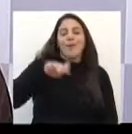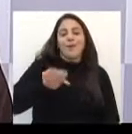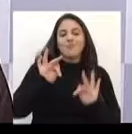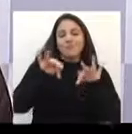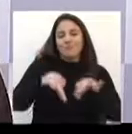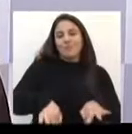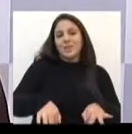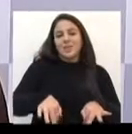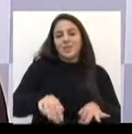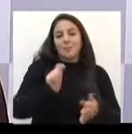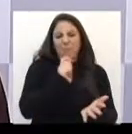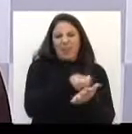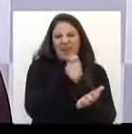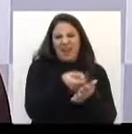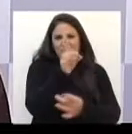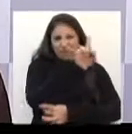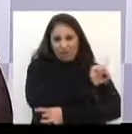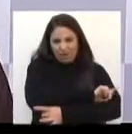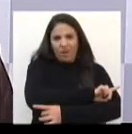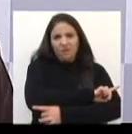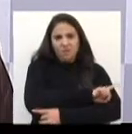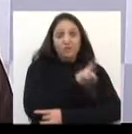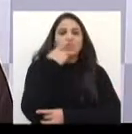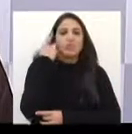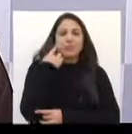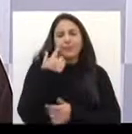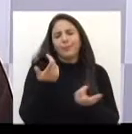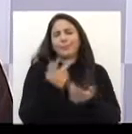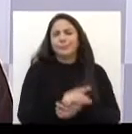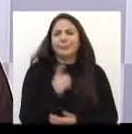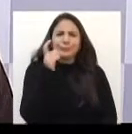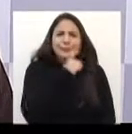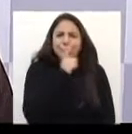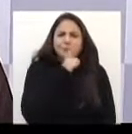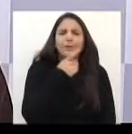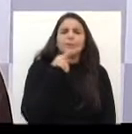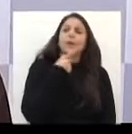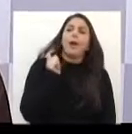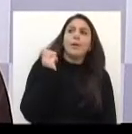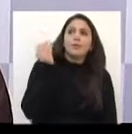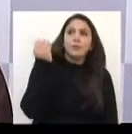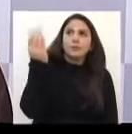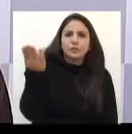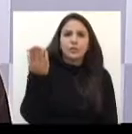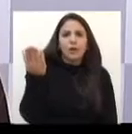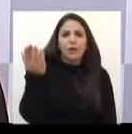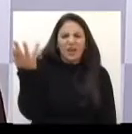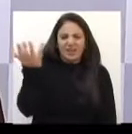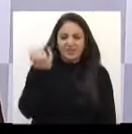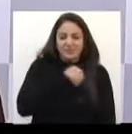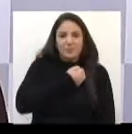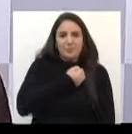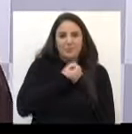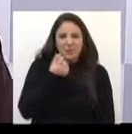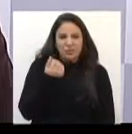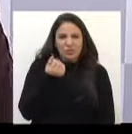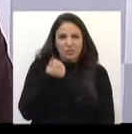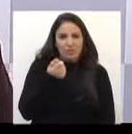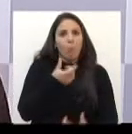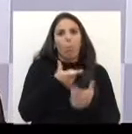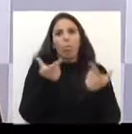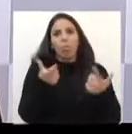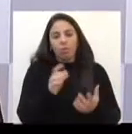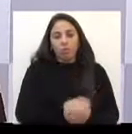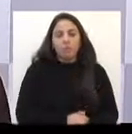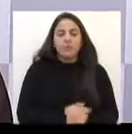é pura balela, é pura mentira dizer que tem que viajar, que tem que ganhar um absurdo de diária para dizer que tem que falar com o deputado para